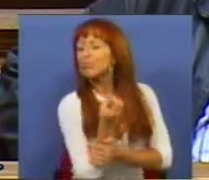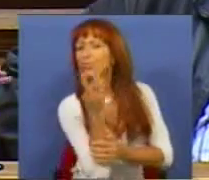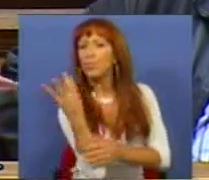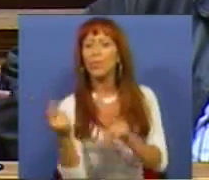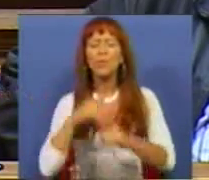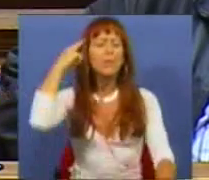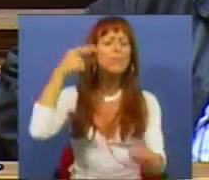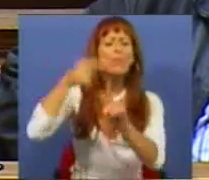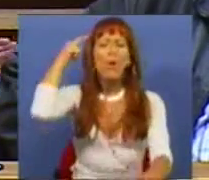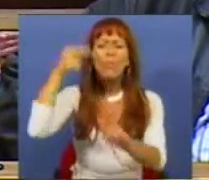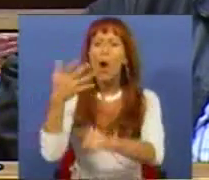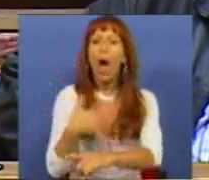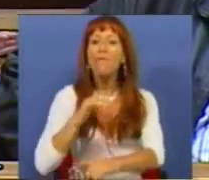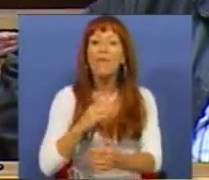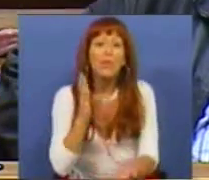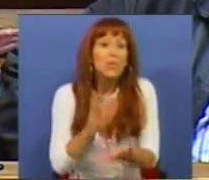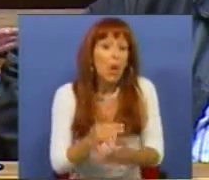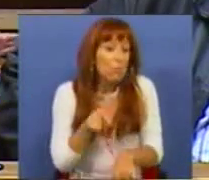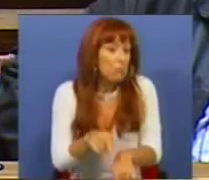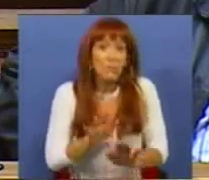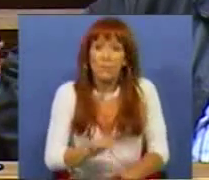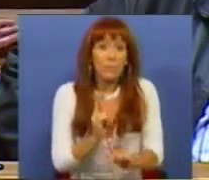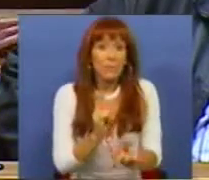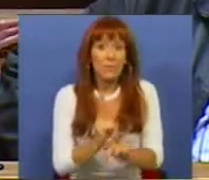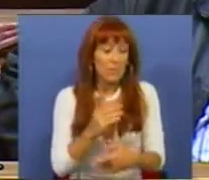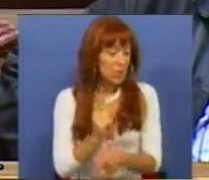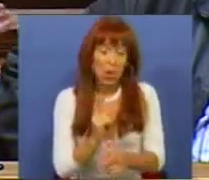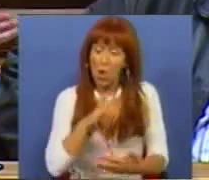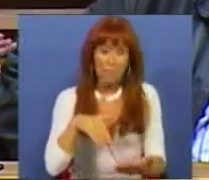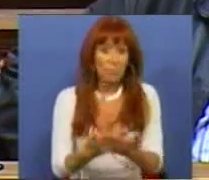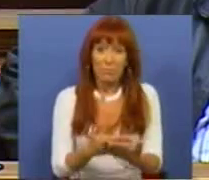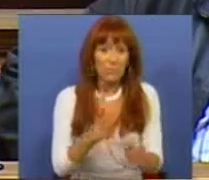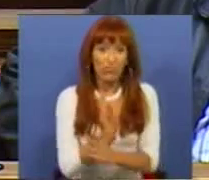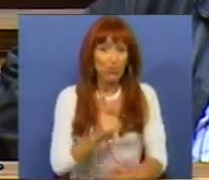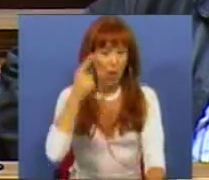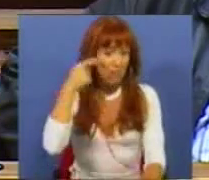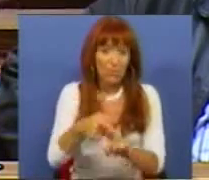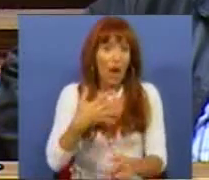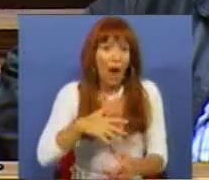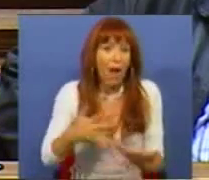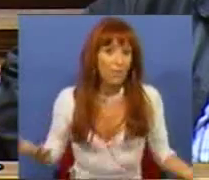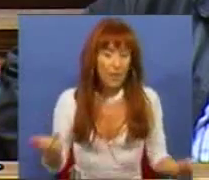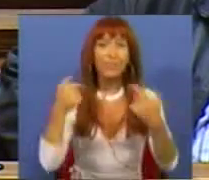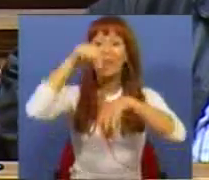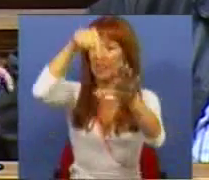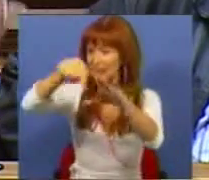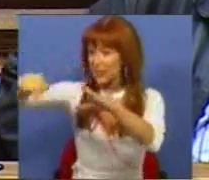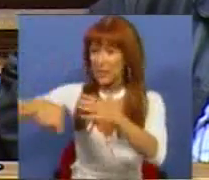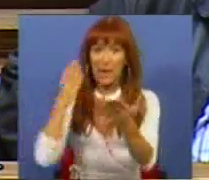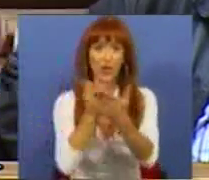de intenções que não passaram disso mesmo, que não passaram de intenções. E, portanto, nas